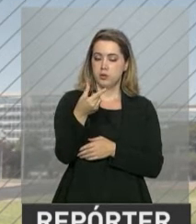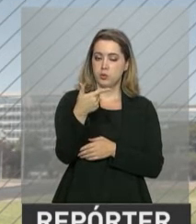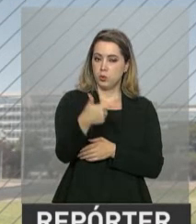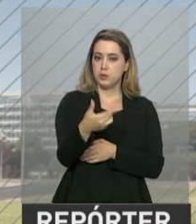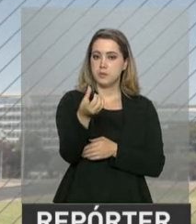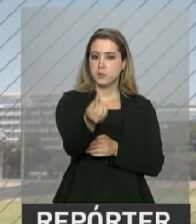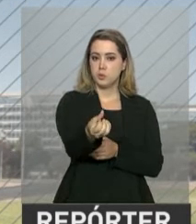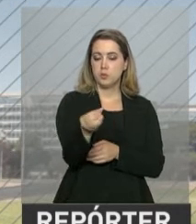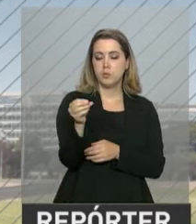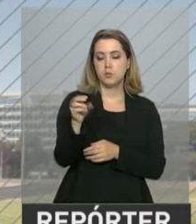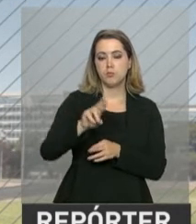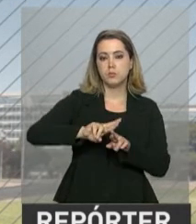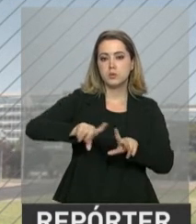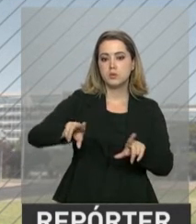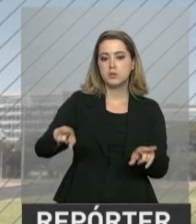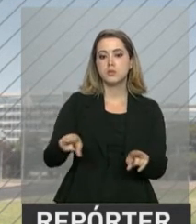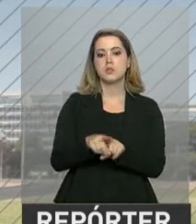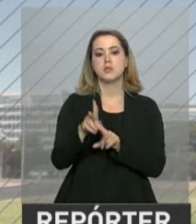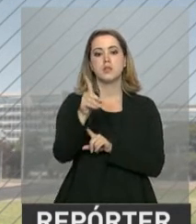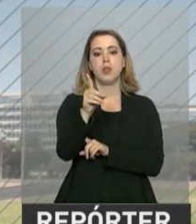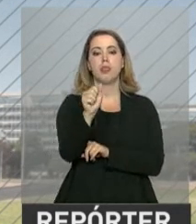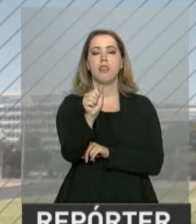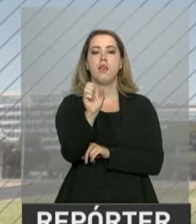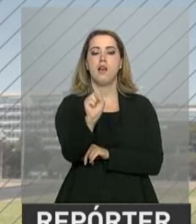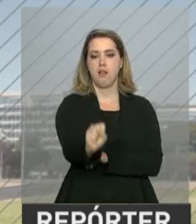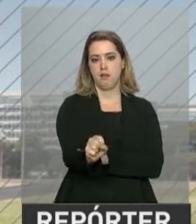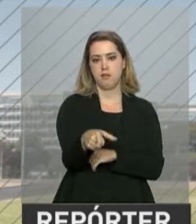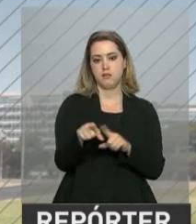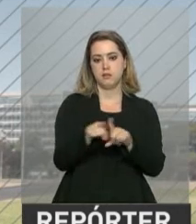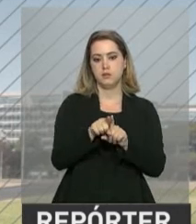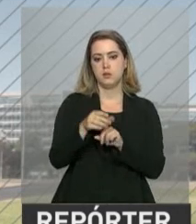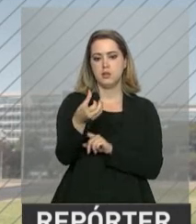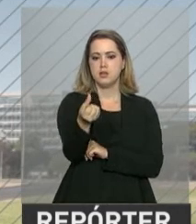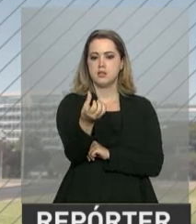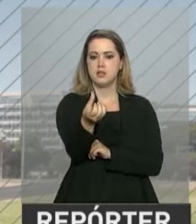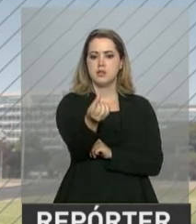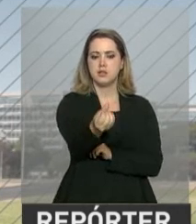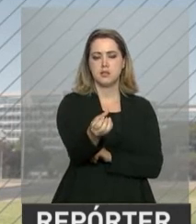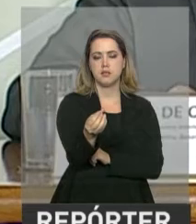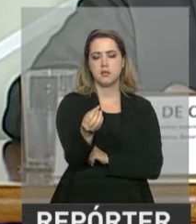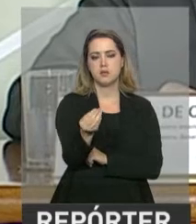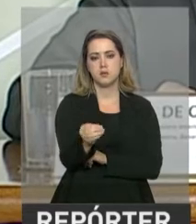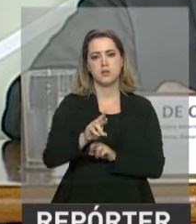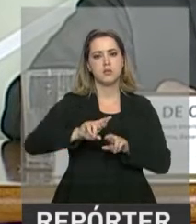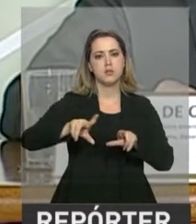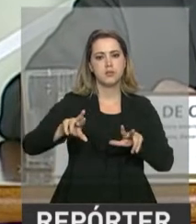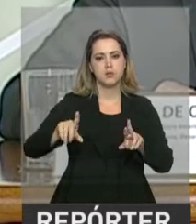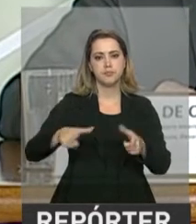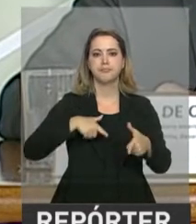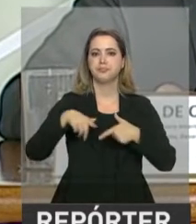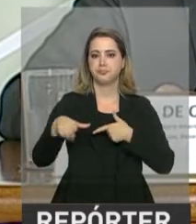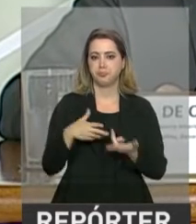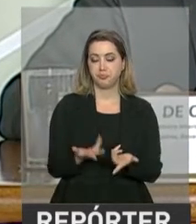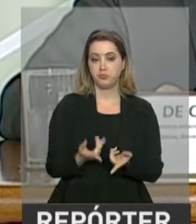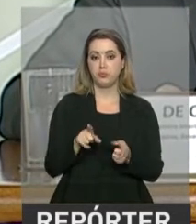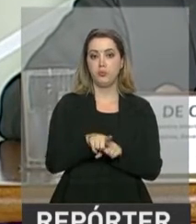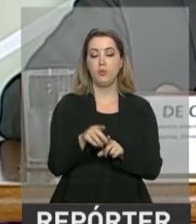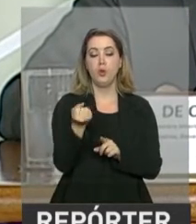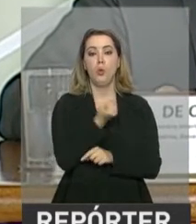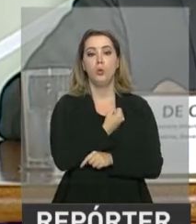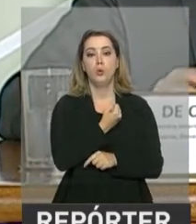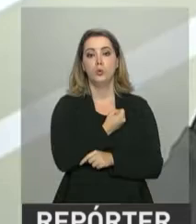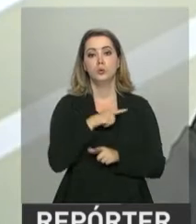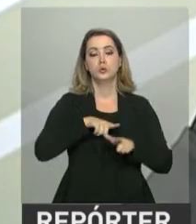superior às de s e 660 de funções gratificadas segundo o governo o número de